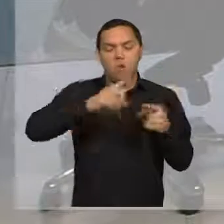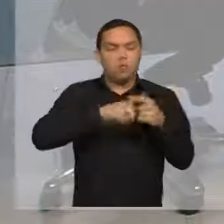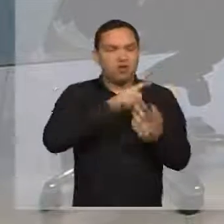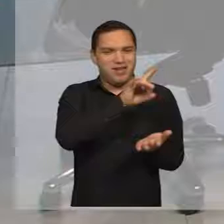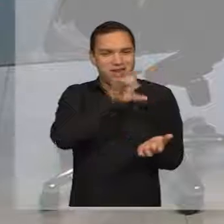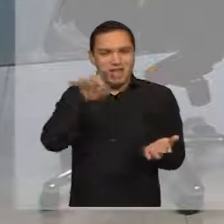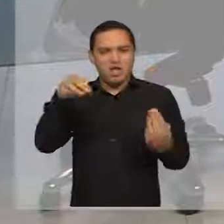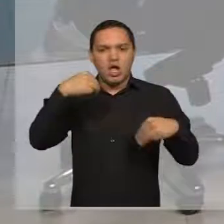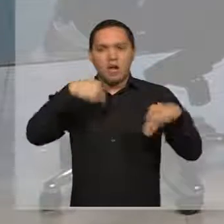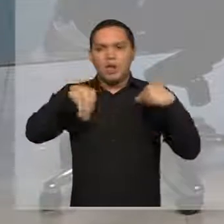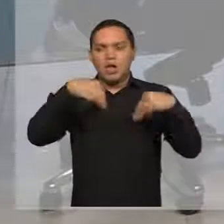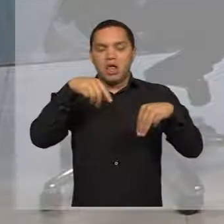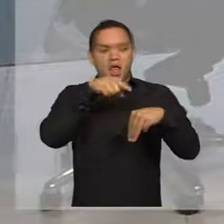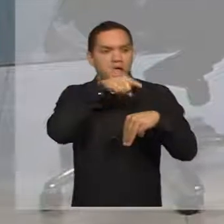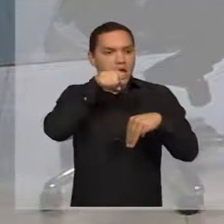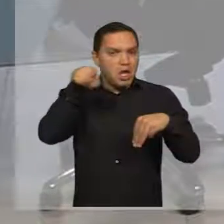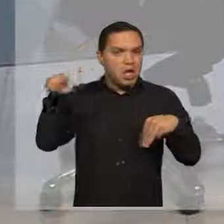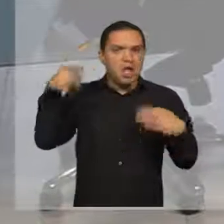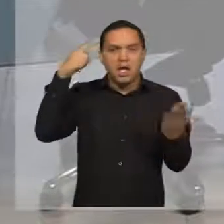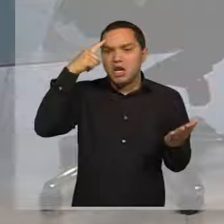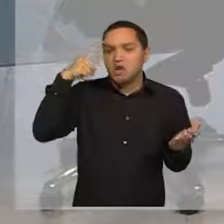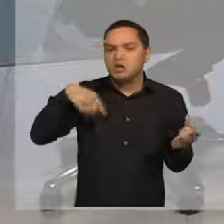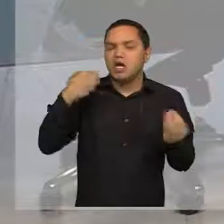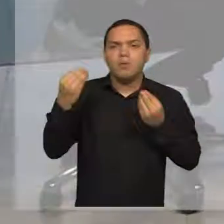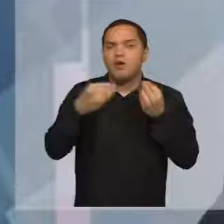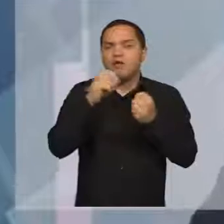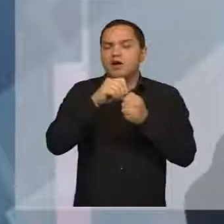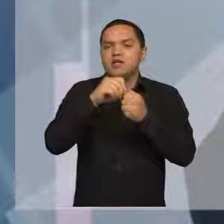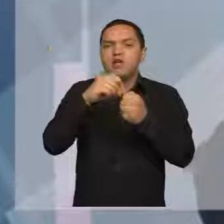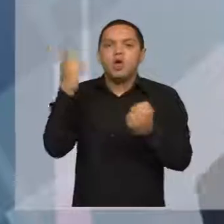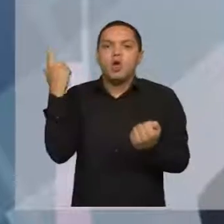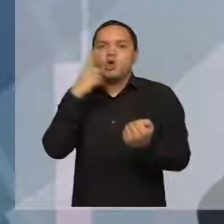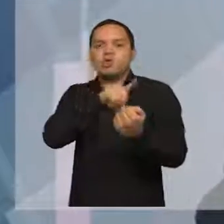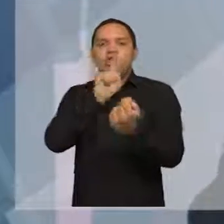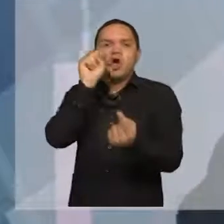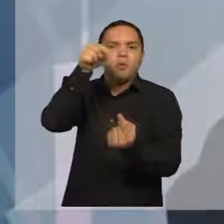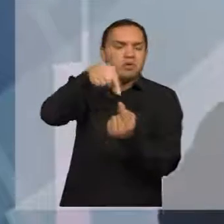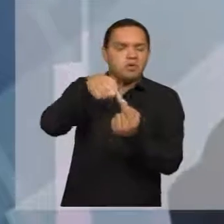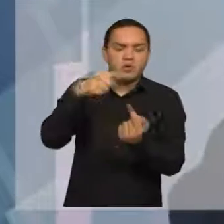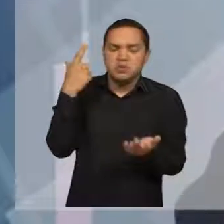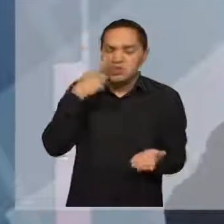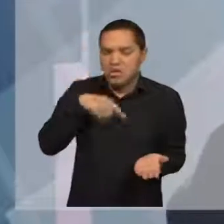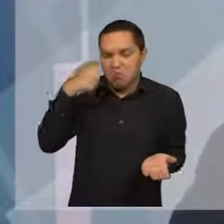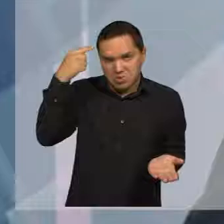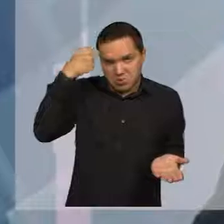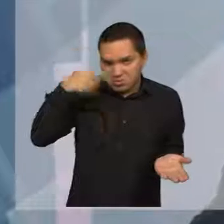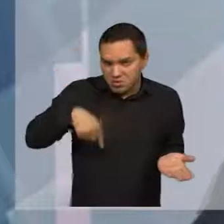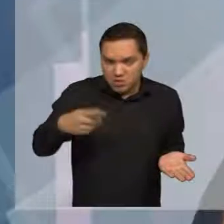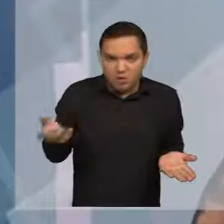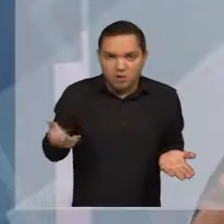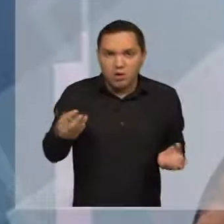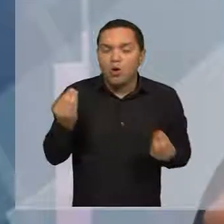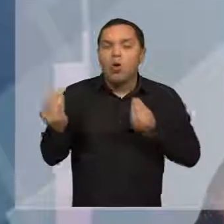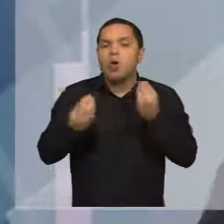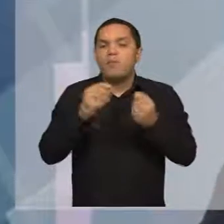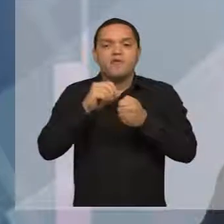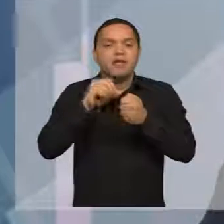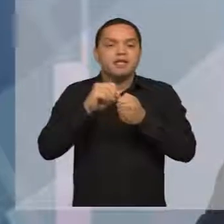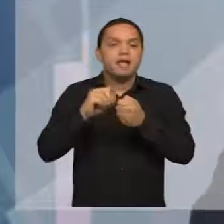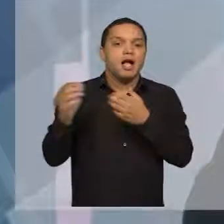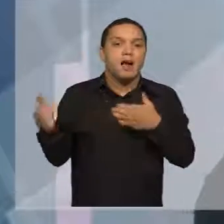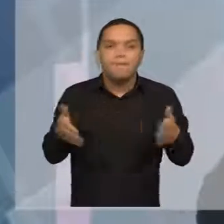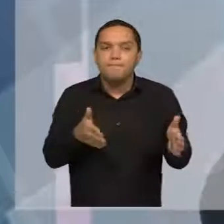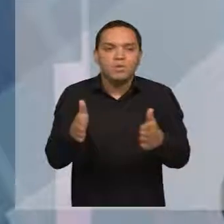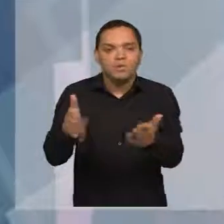sabem como atingir esses objetivos, como chegar a eles, né? Qual é o caminho a ser